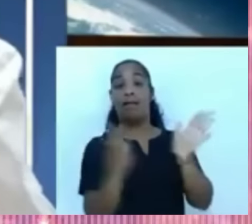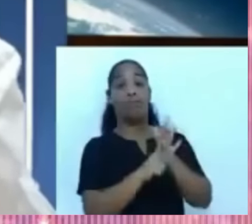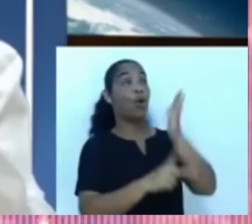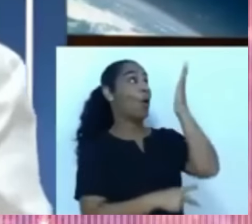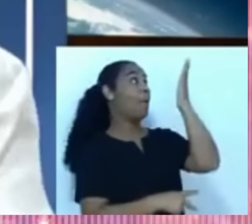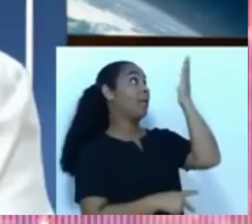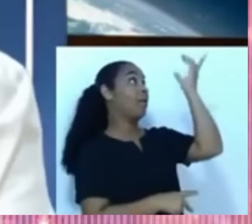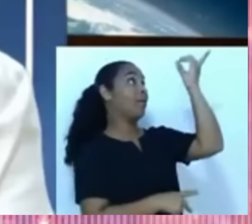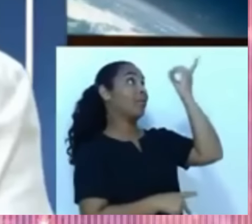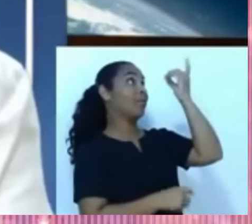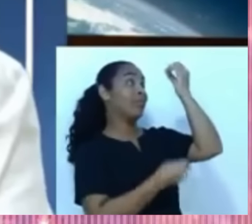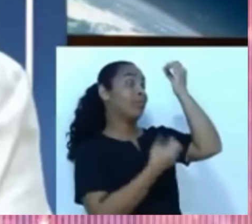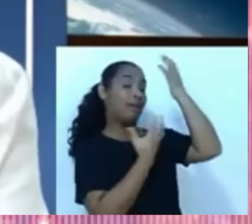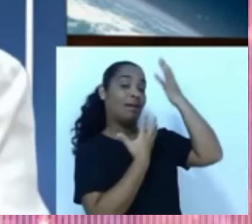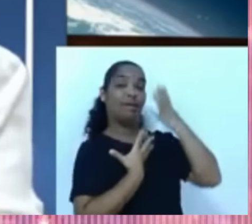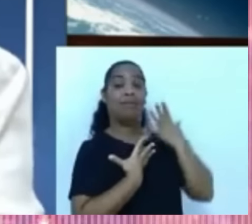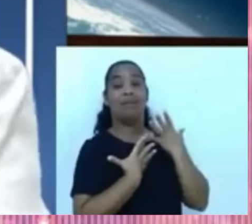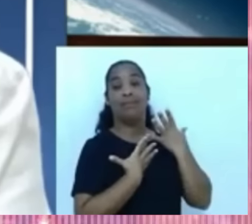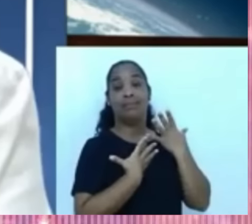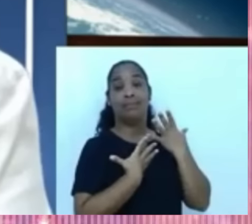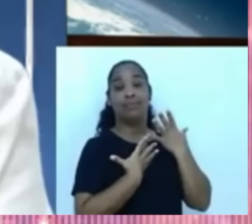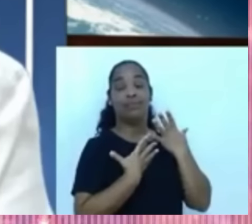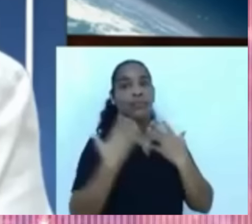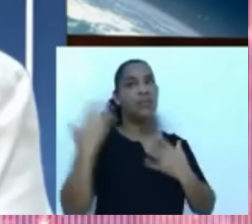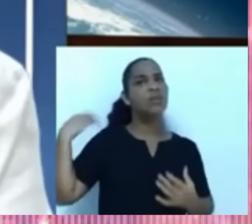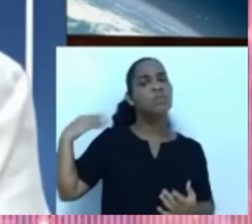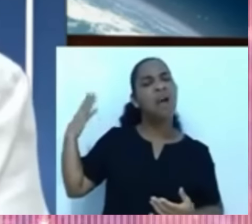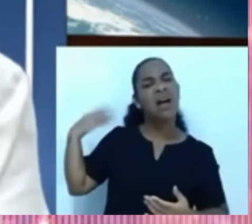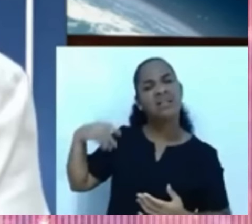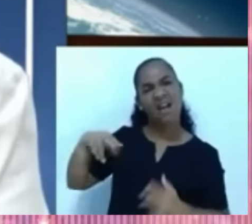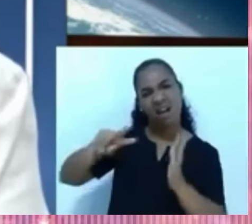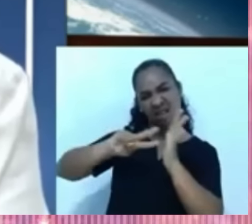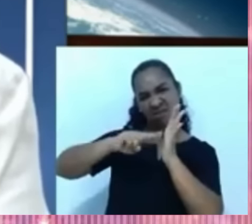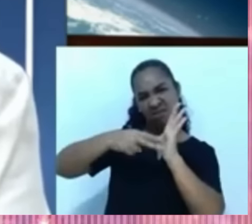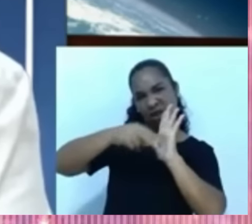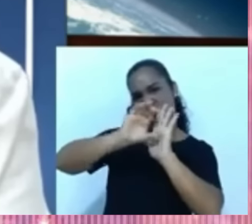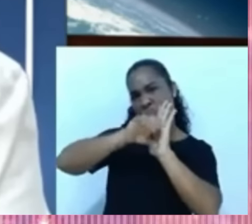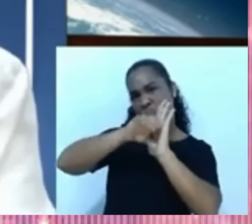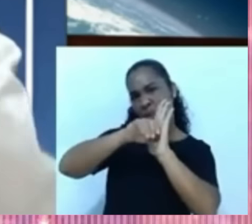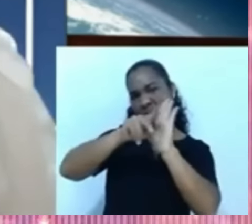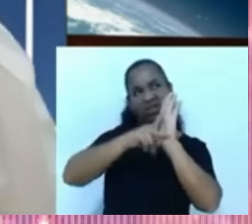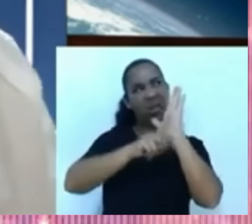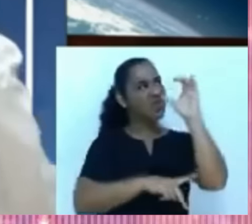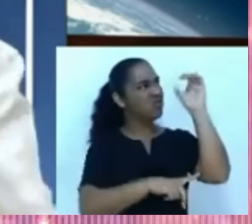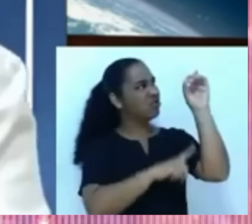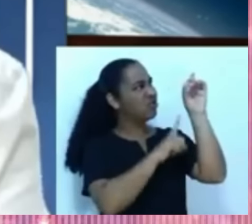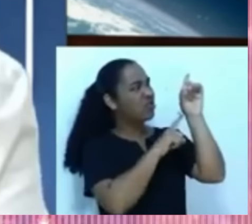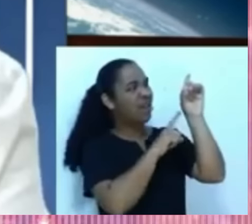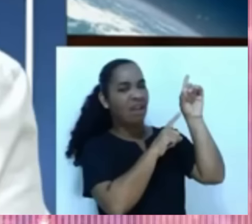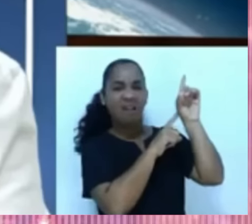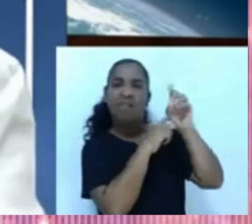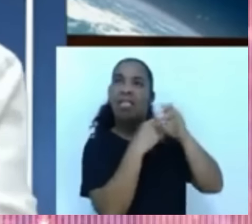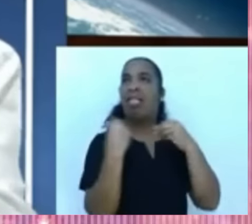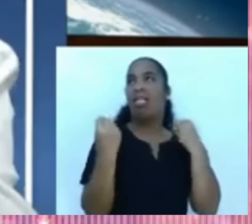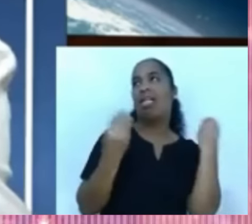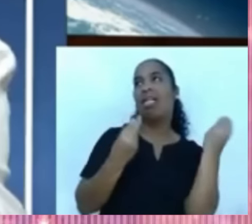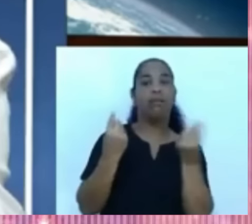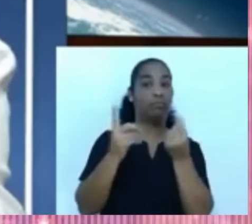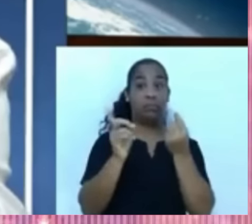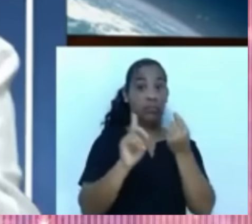seu conceito de Deus não era uma abstração era uma realidade era a causa e